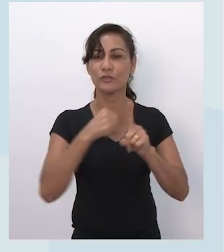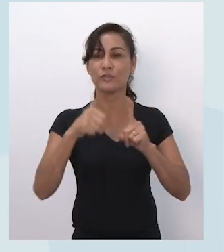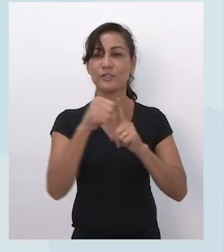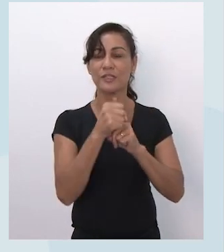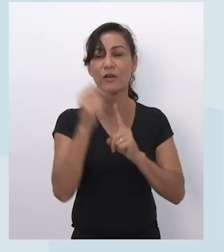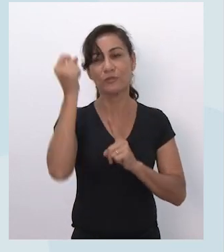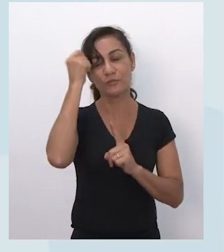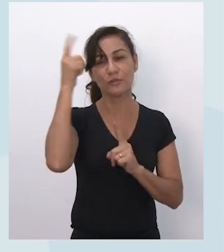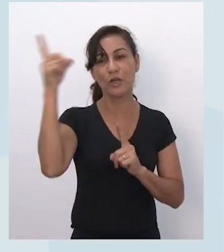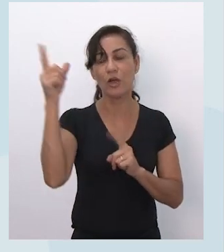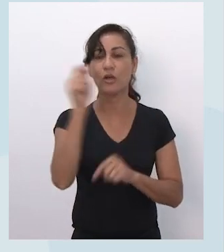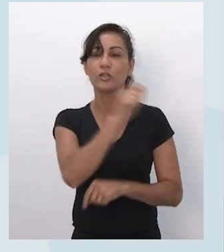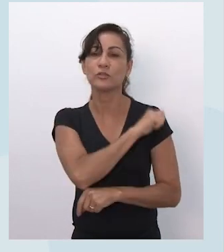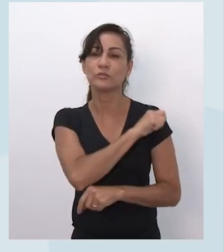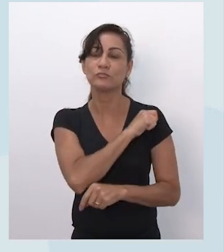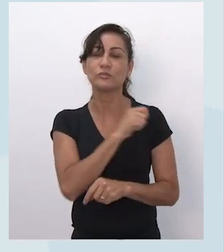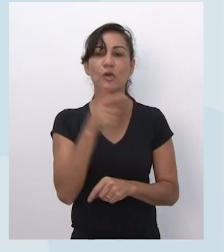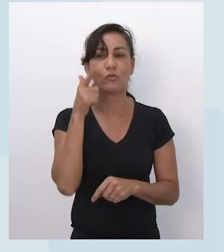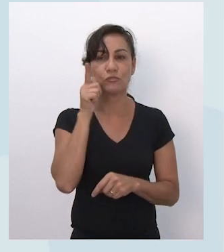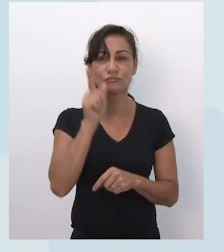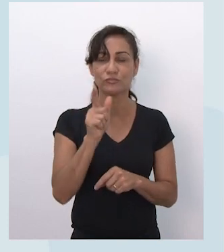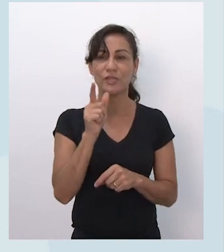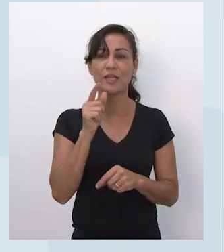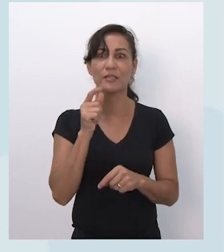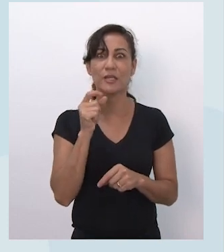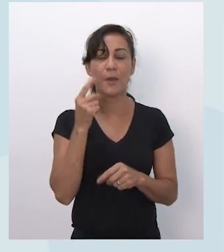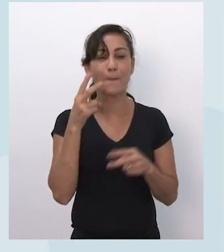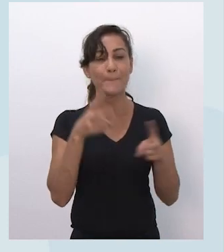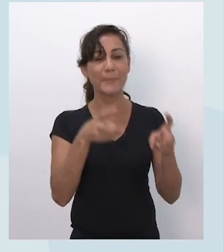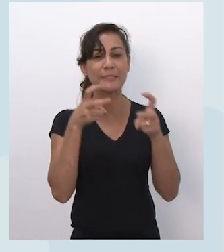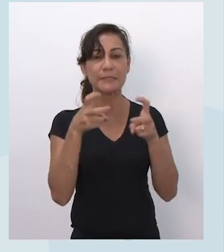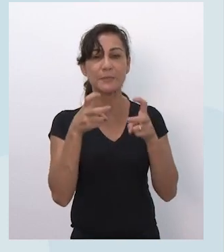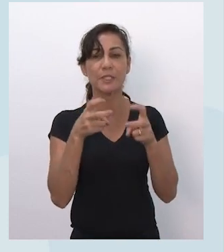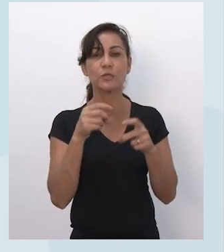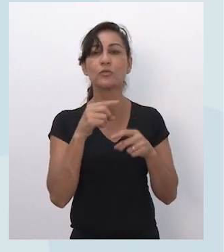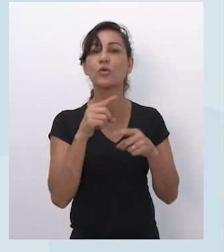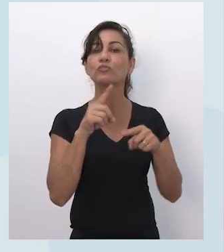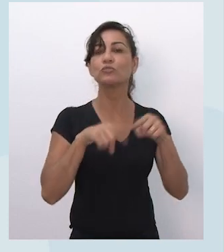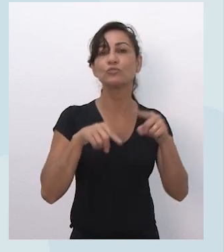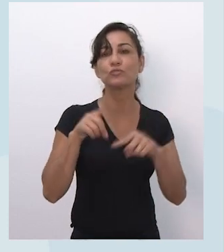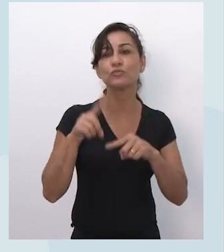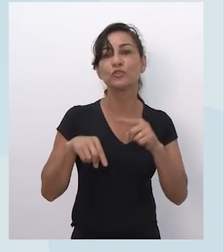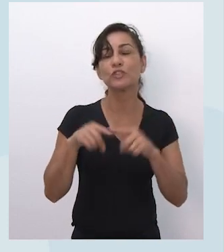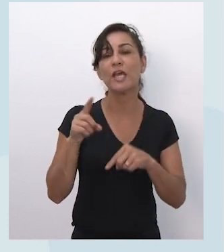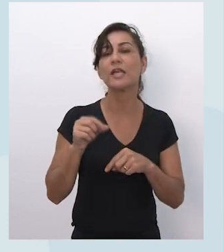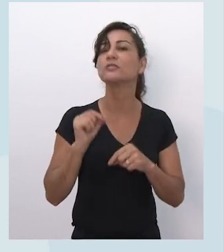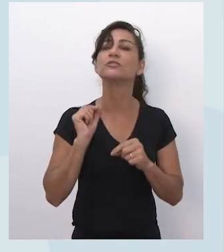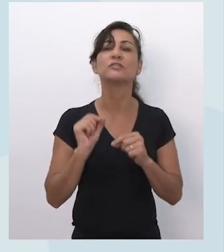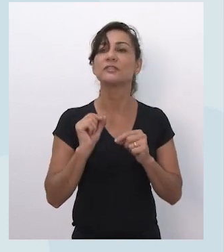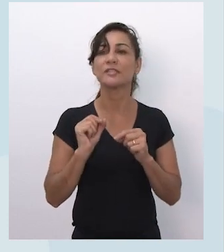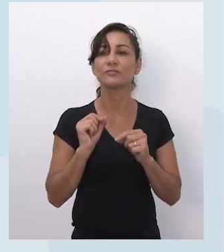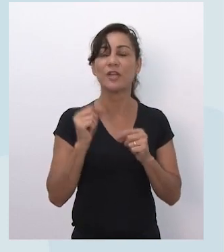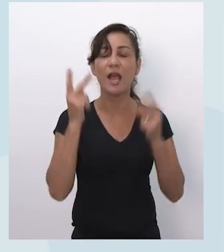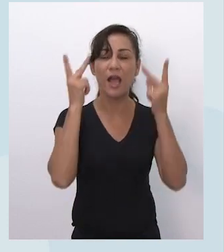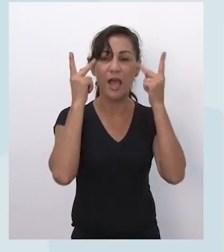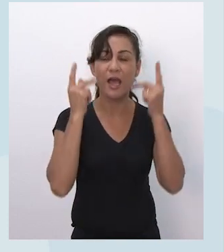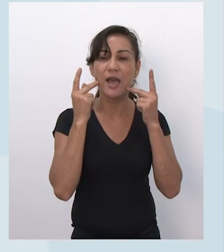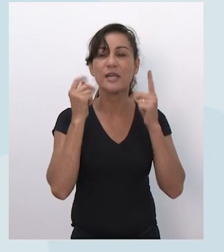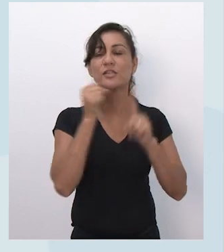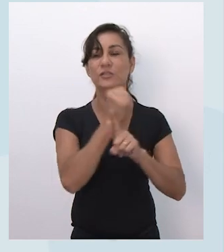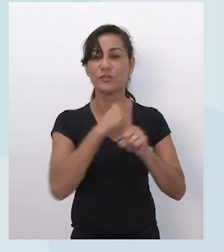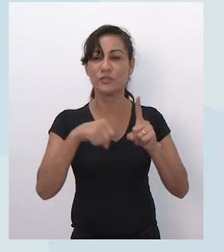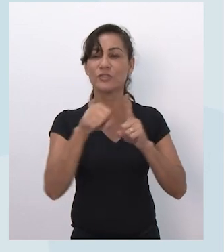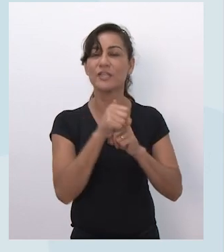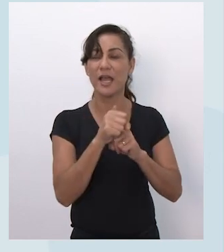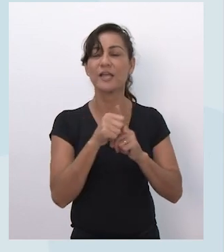onde os alunos, os estudantes, eles conseguem identificar, né, quais são os objetos naturais, os objetos sociais, os